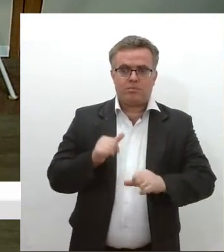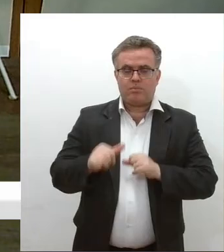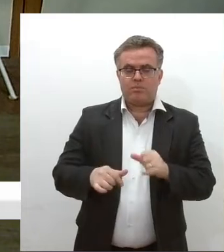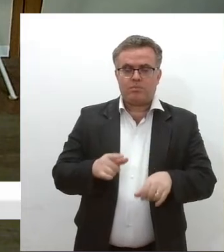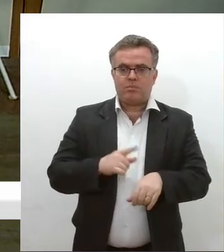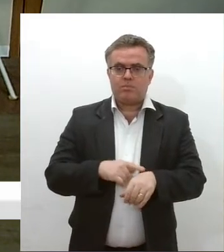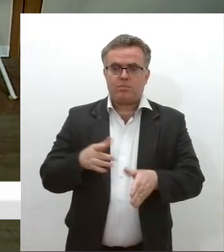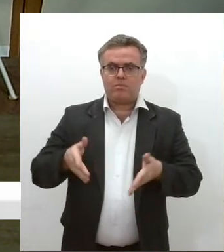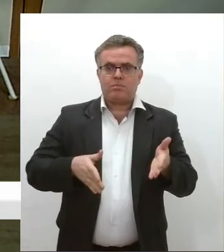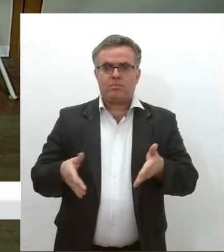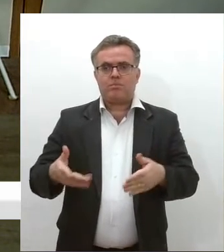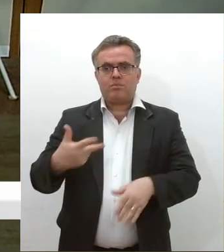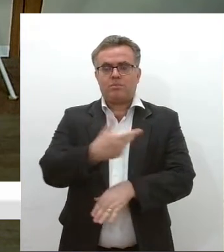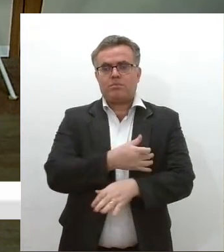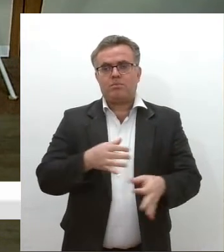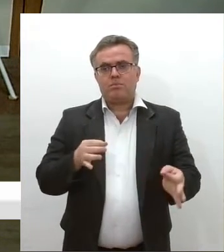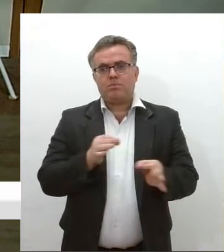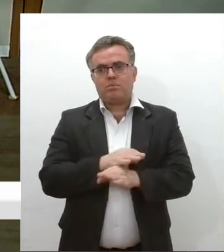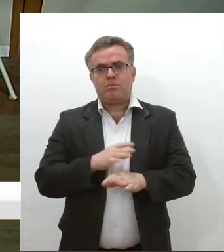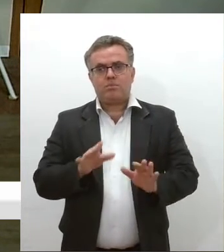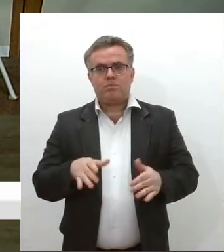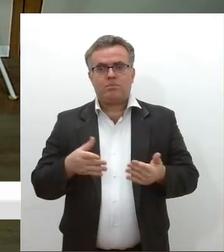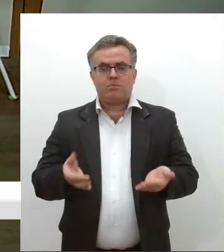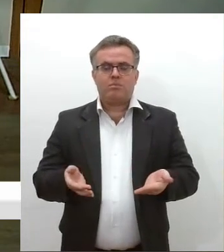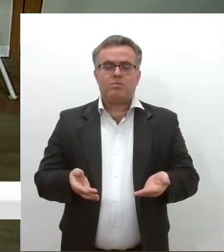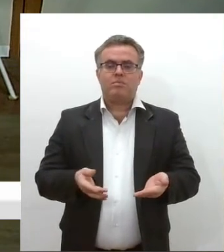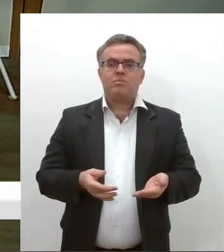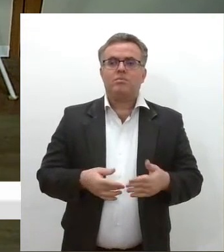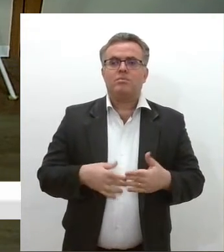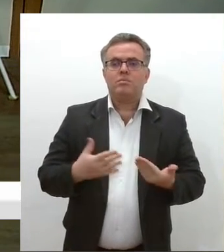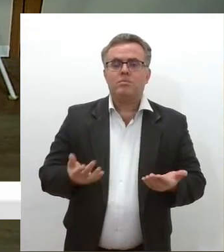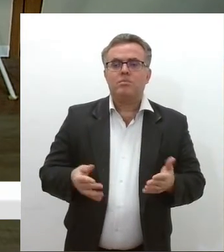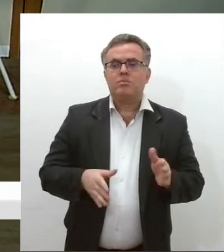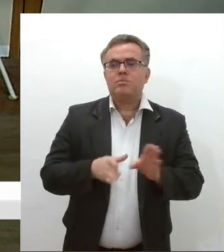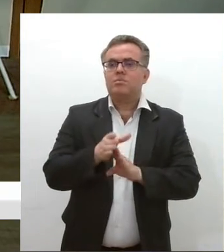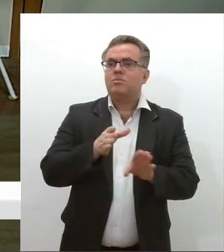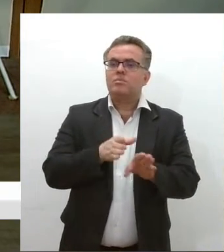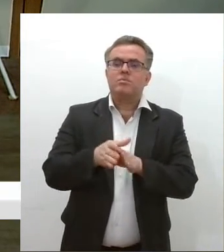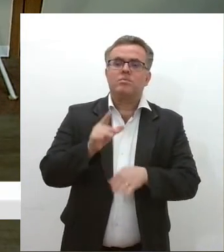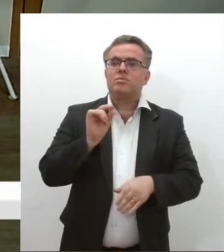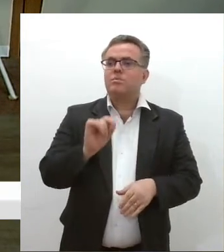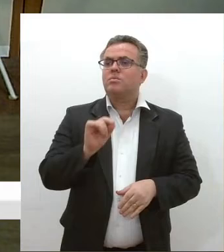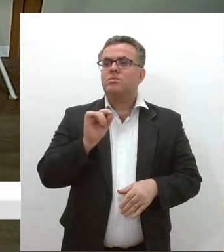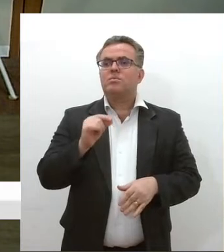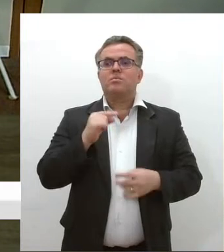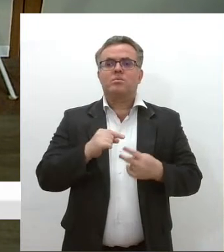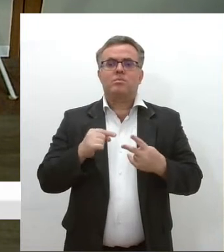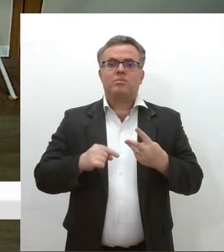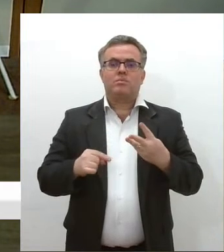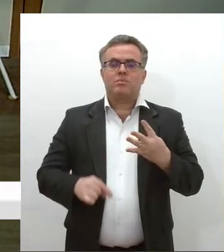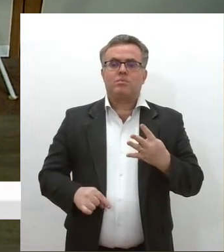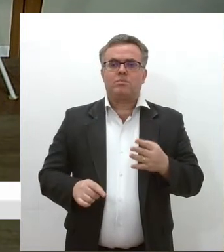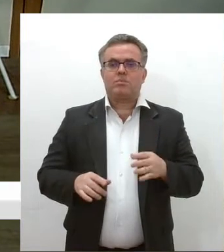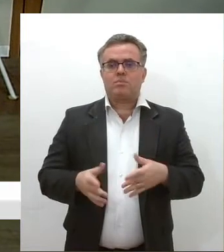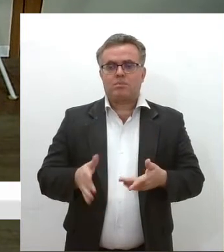alguma dose da vacina. Quais são as recomendações que você, né, colocaria para essas